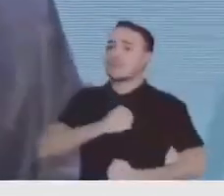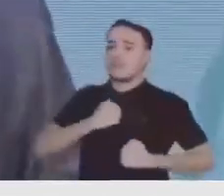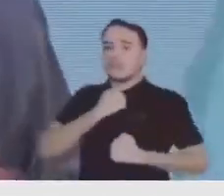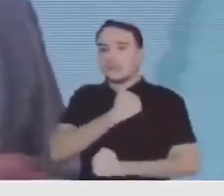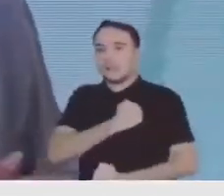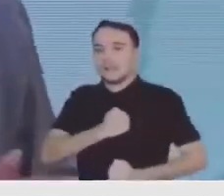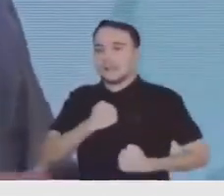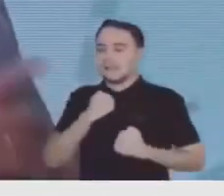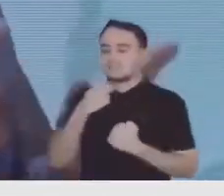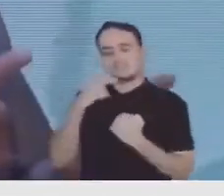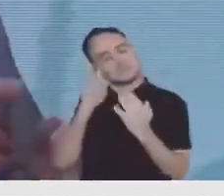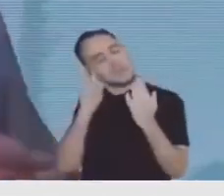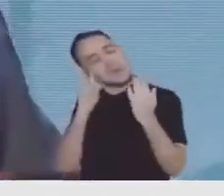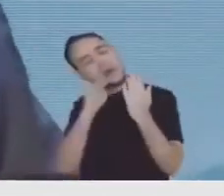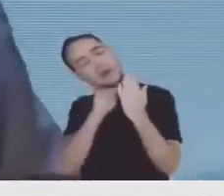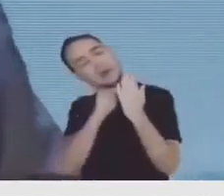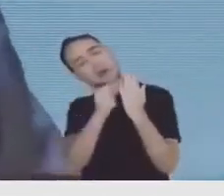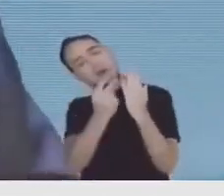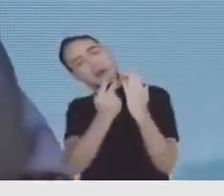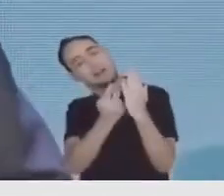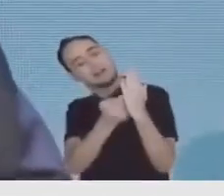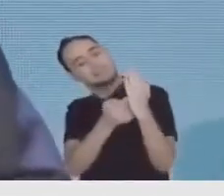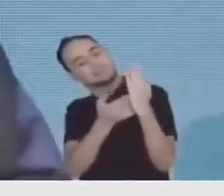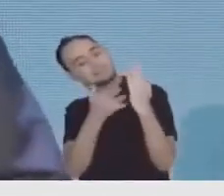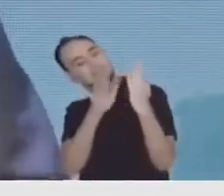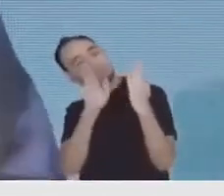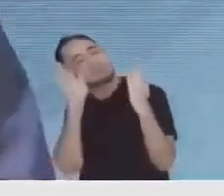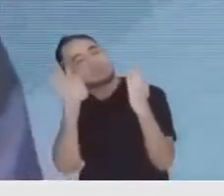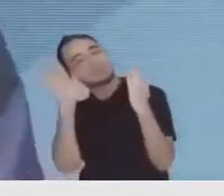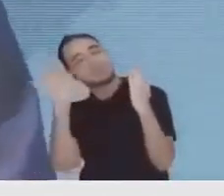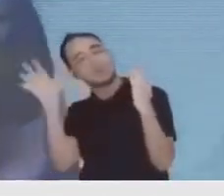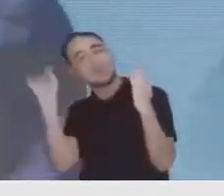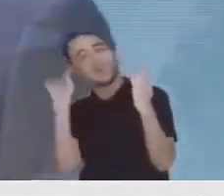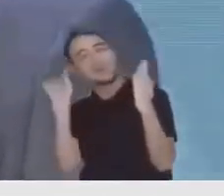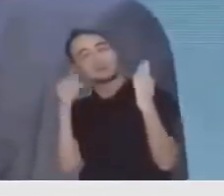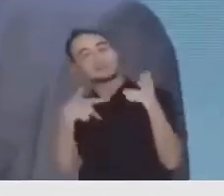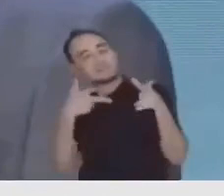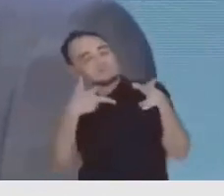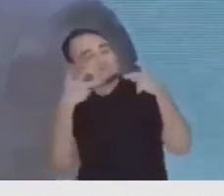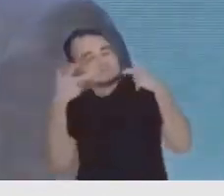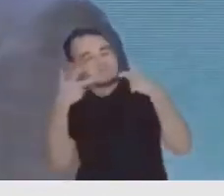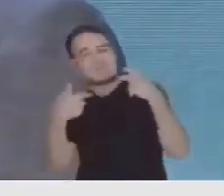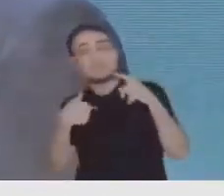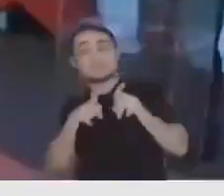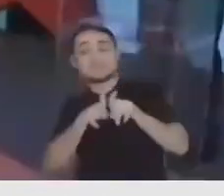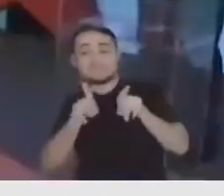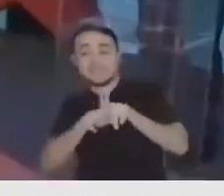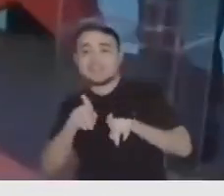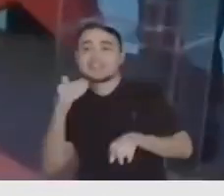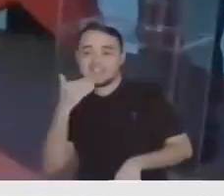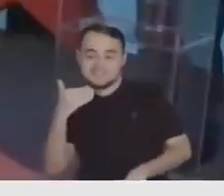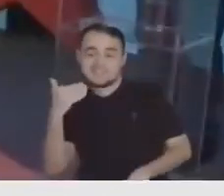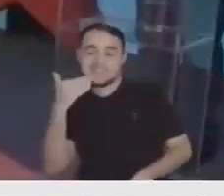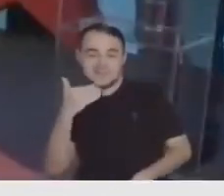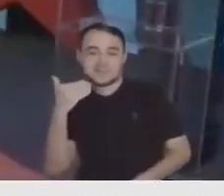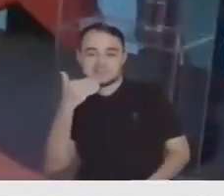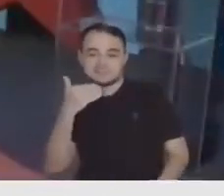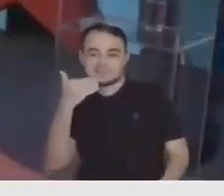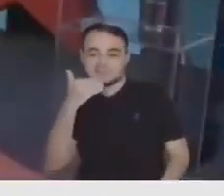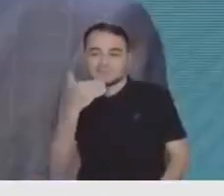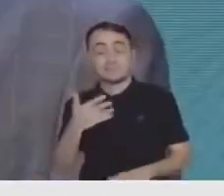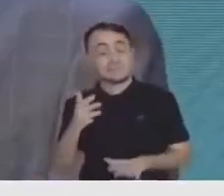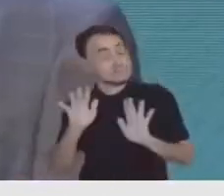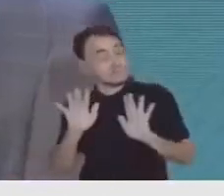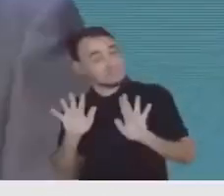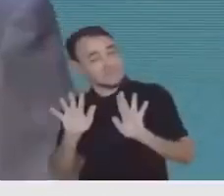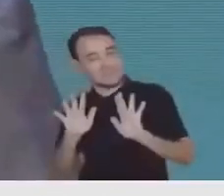eu acho que poucas vezes desse país e teve uma mulher da qualidade moral ética